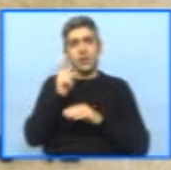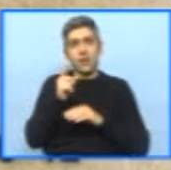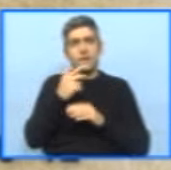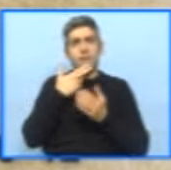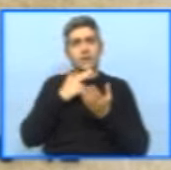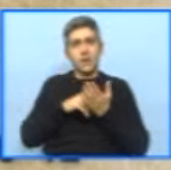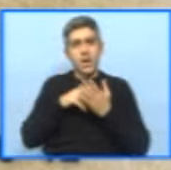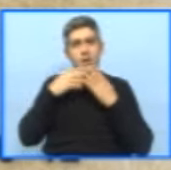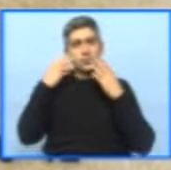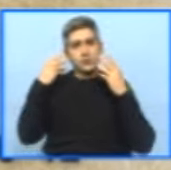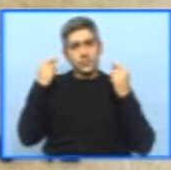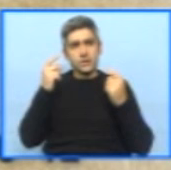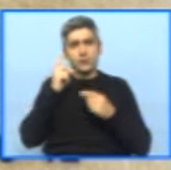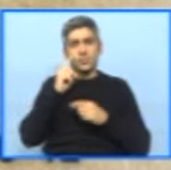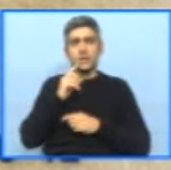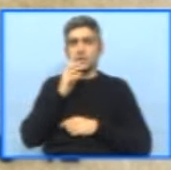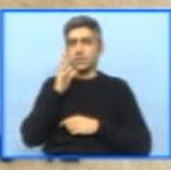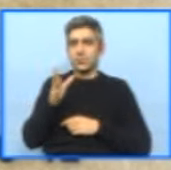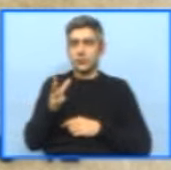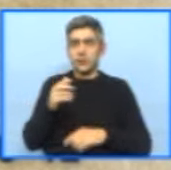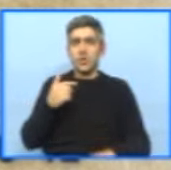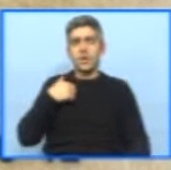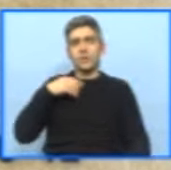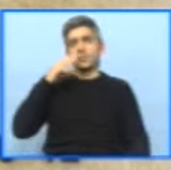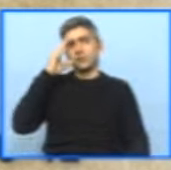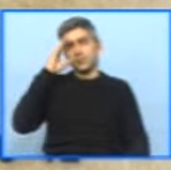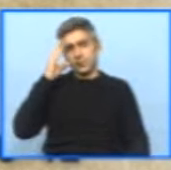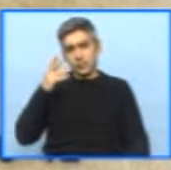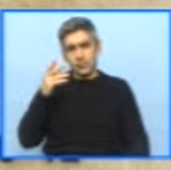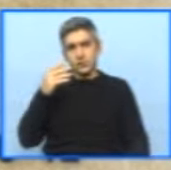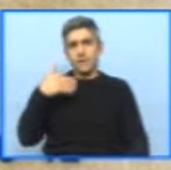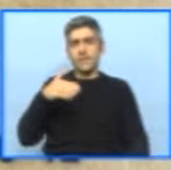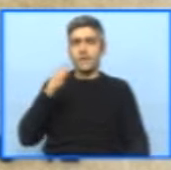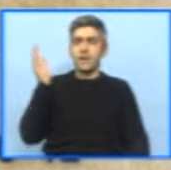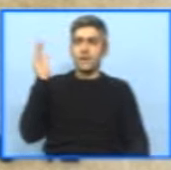verdade." Disse-lhe a mulher: "Eu sei que há de vir o